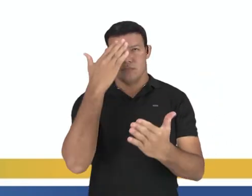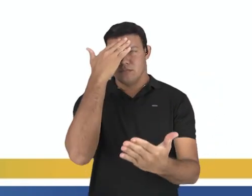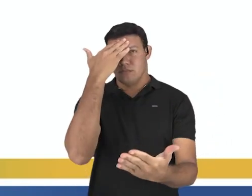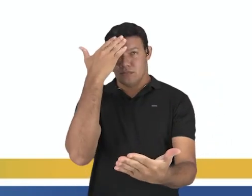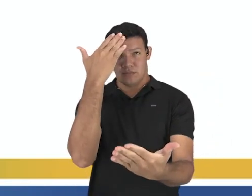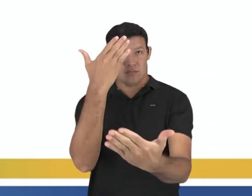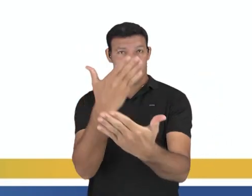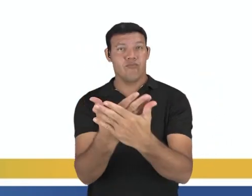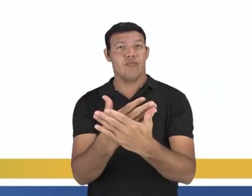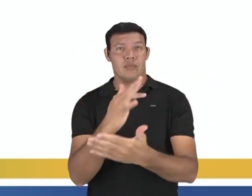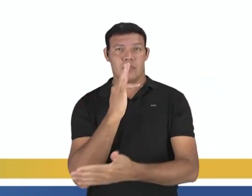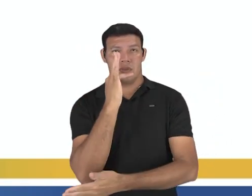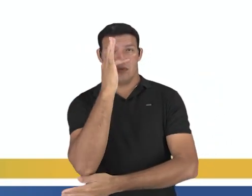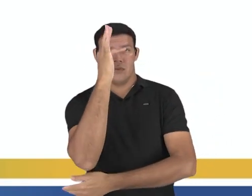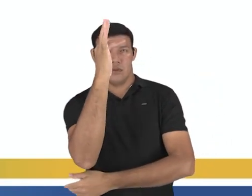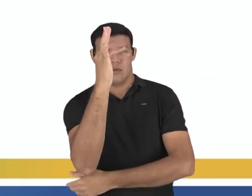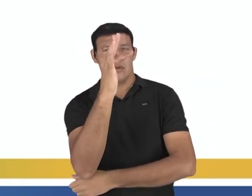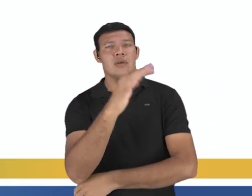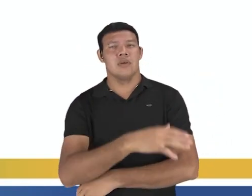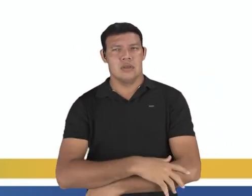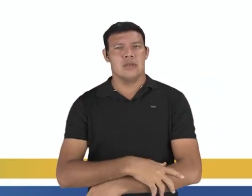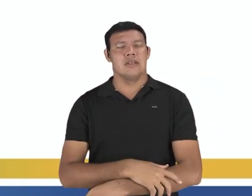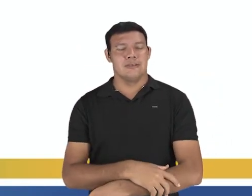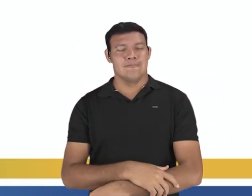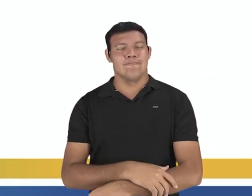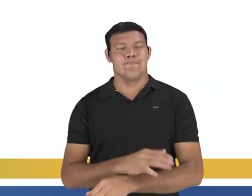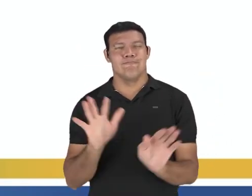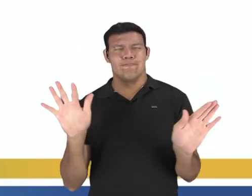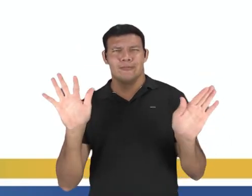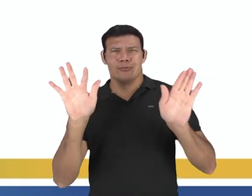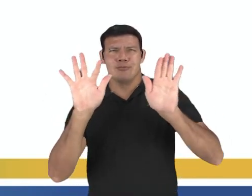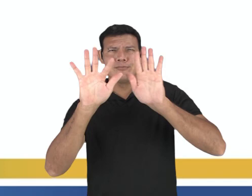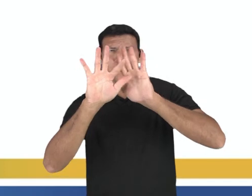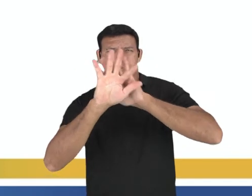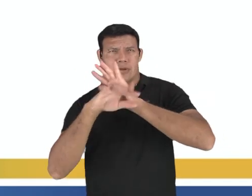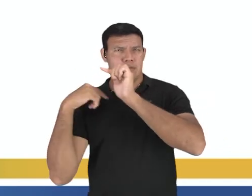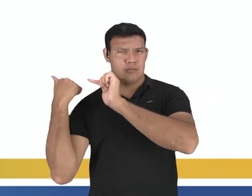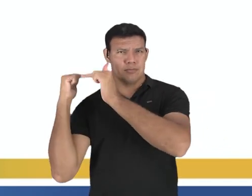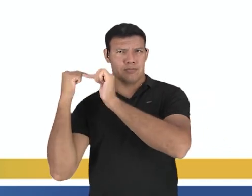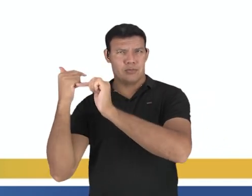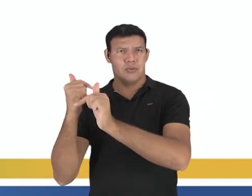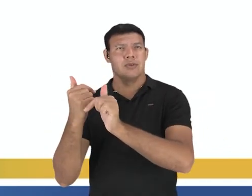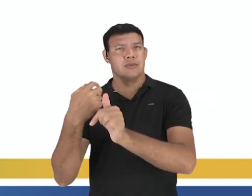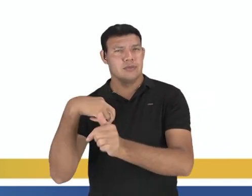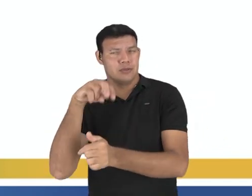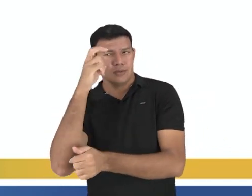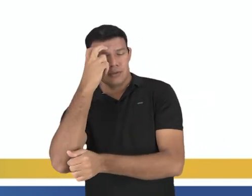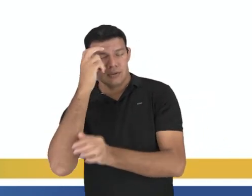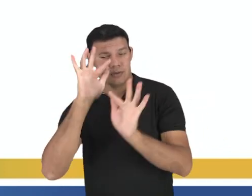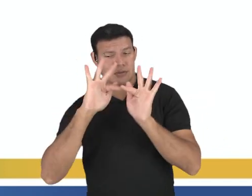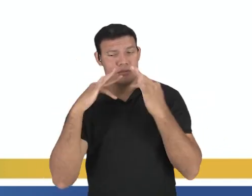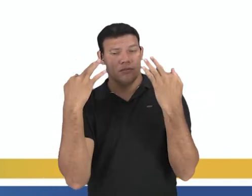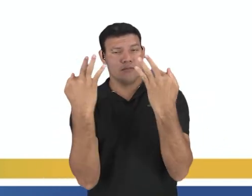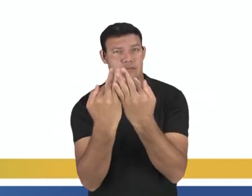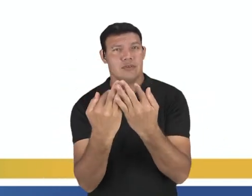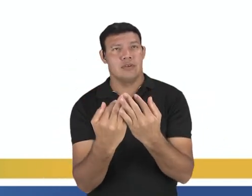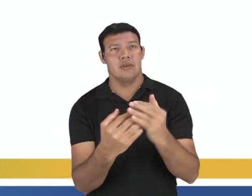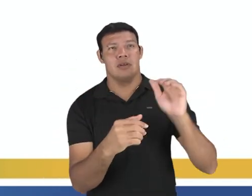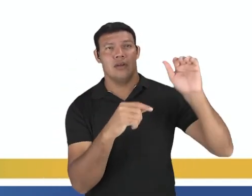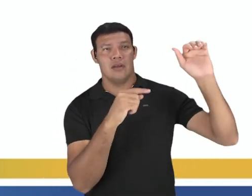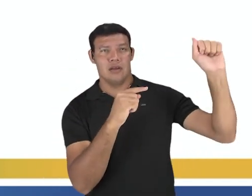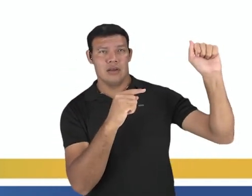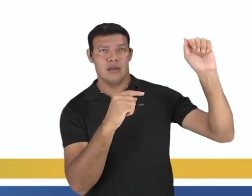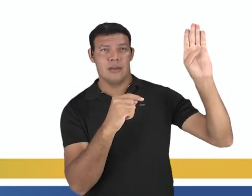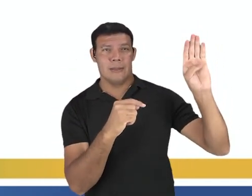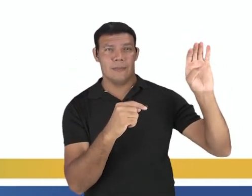confiança no futuro, ofuscadas pelas tradições e culturas familiares. Qual a alternativa? A,